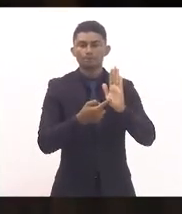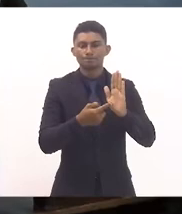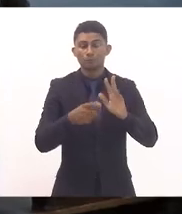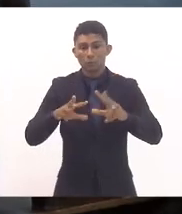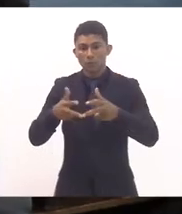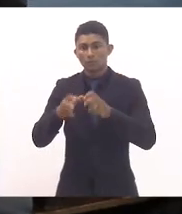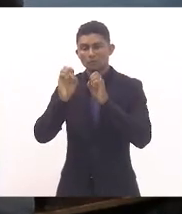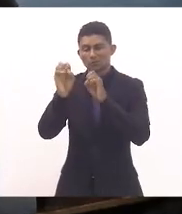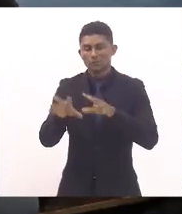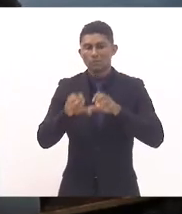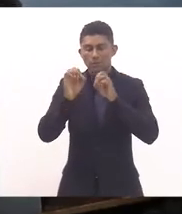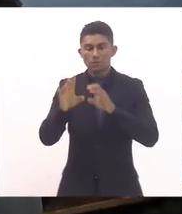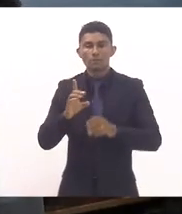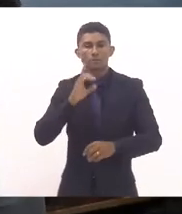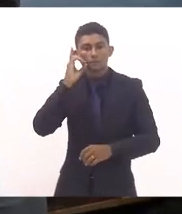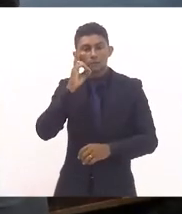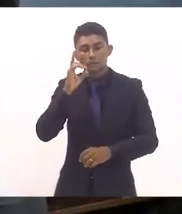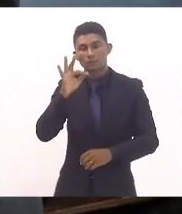Serafini.